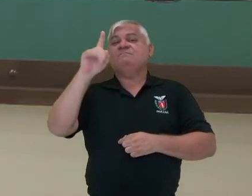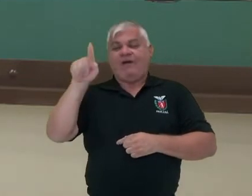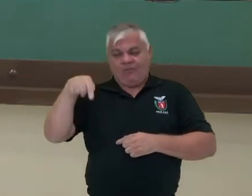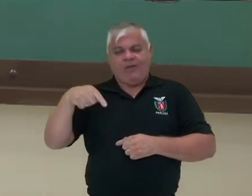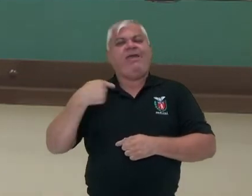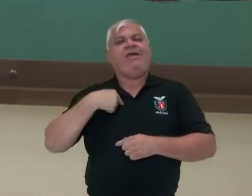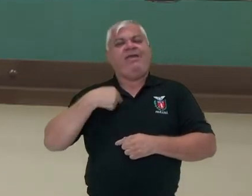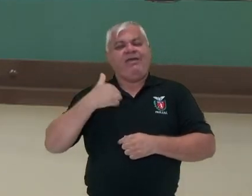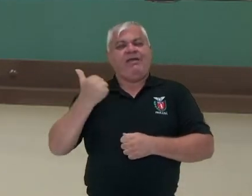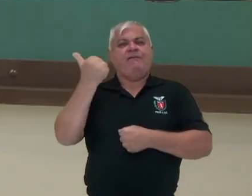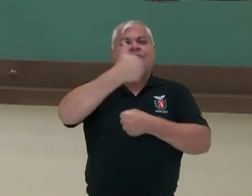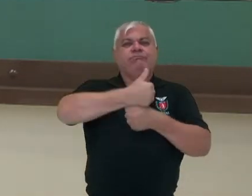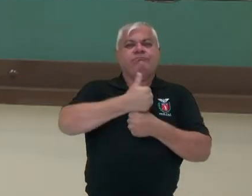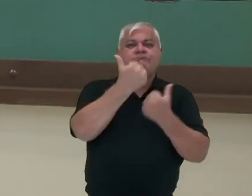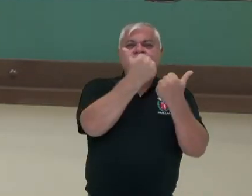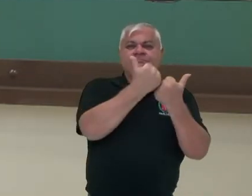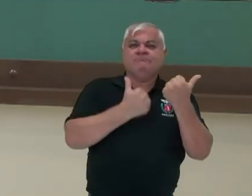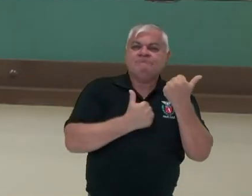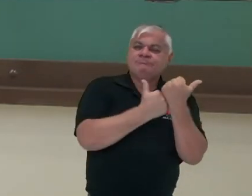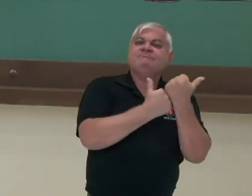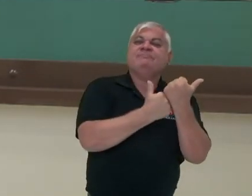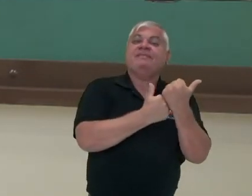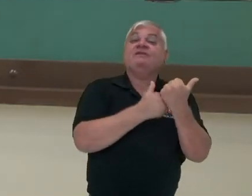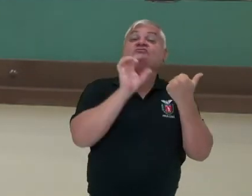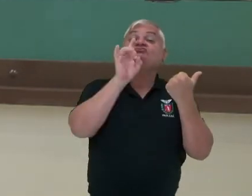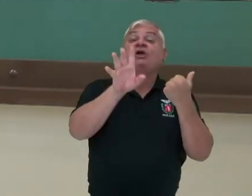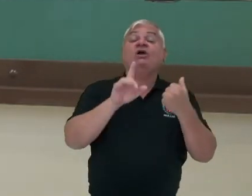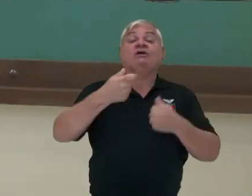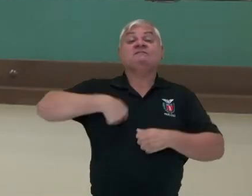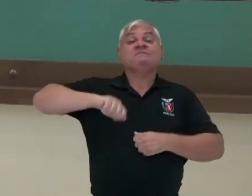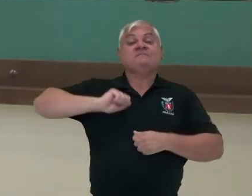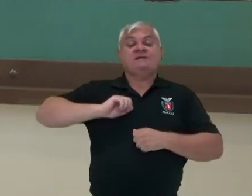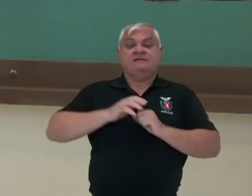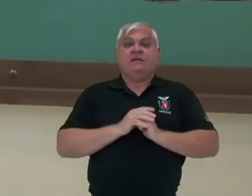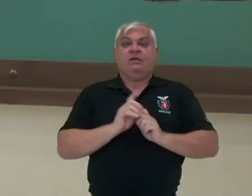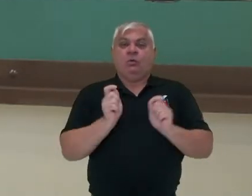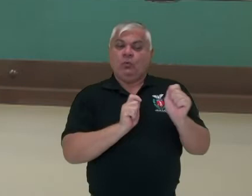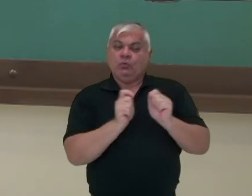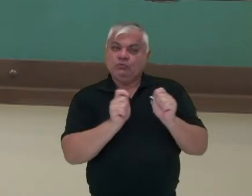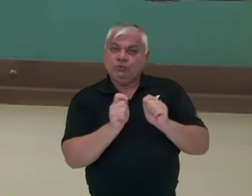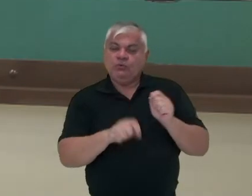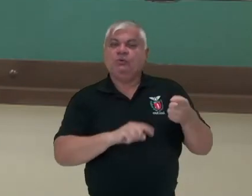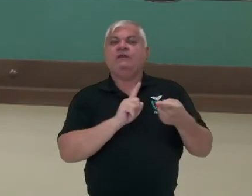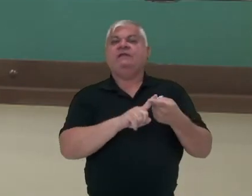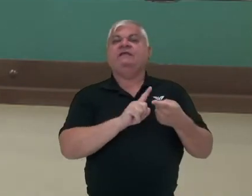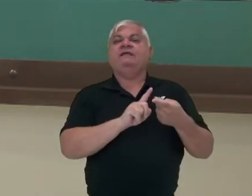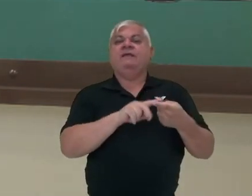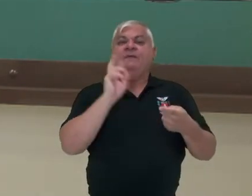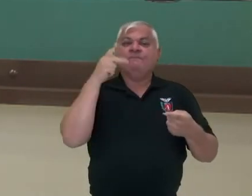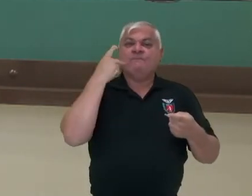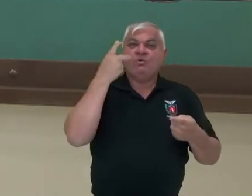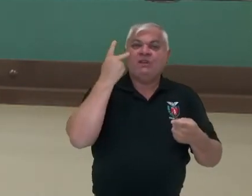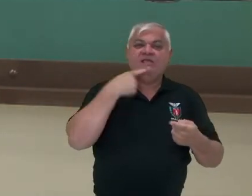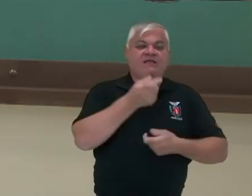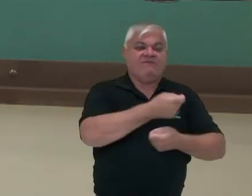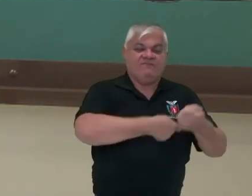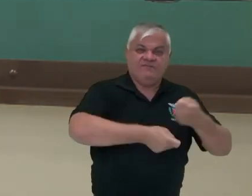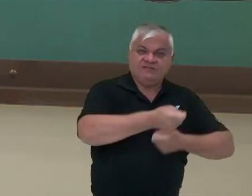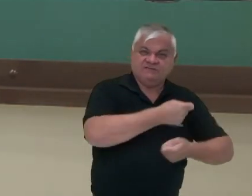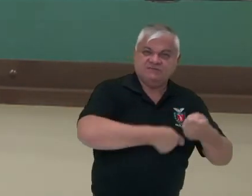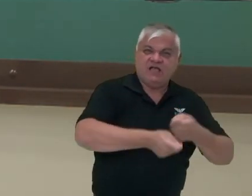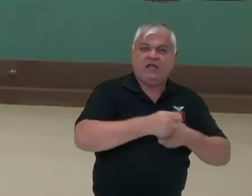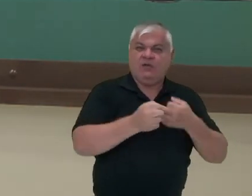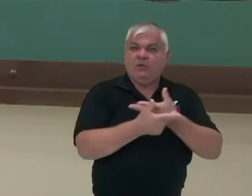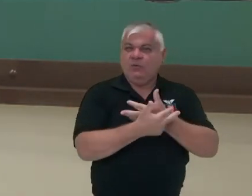sobre o fluxo de pessoas e embarcações e o controle das taxas e políticas fiscais que eram